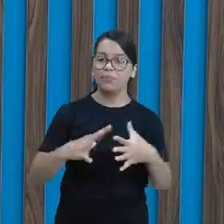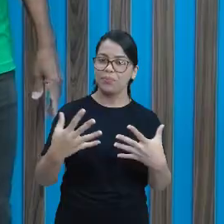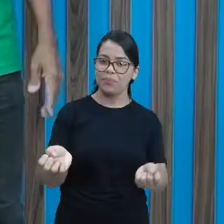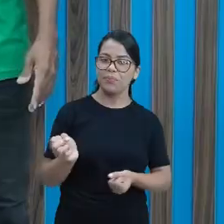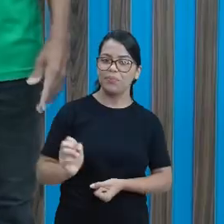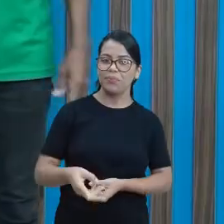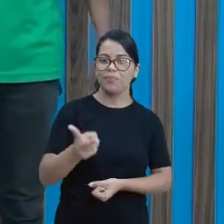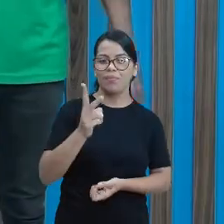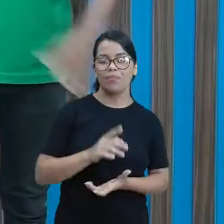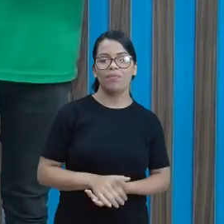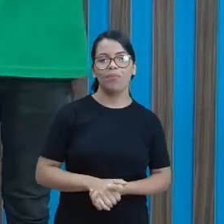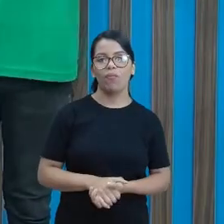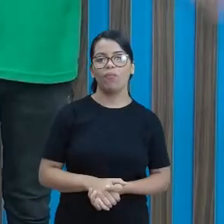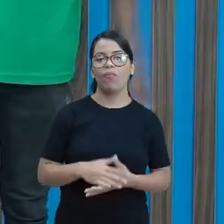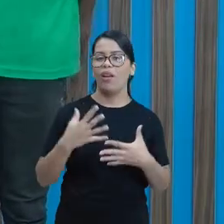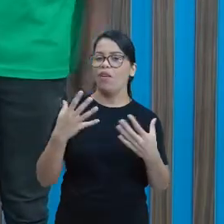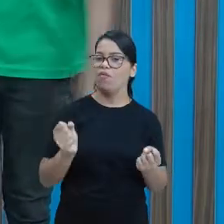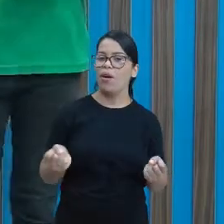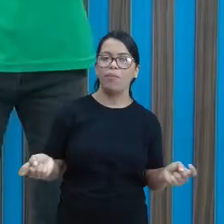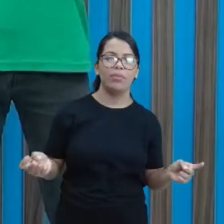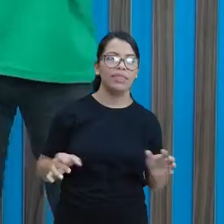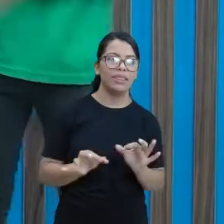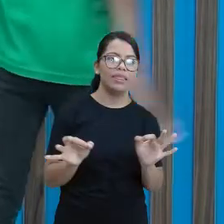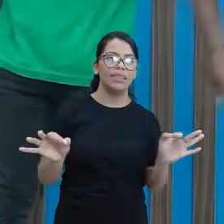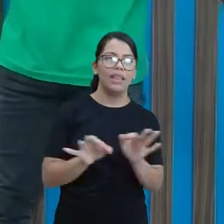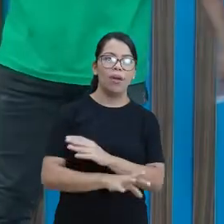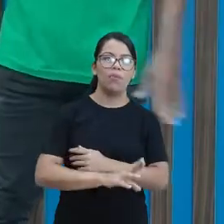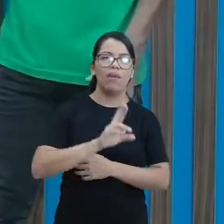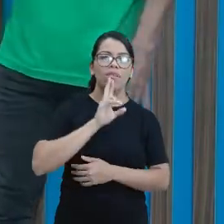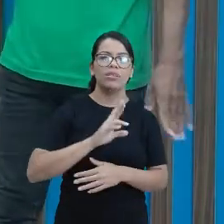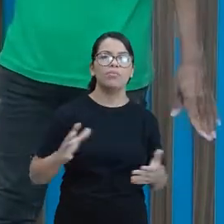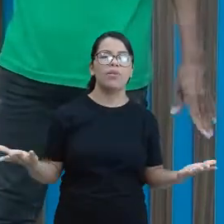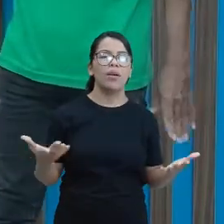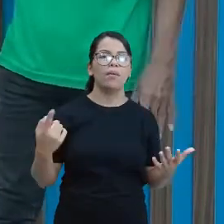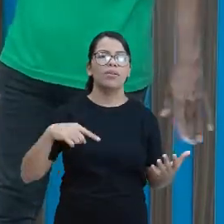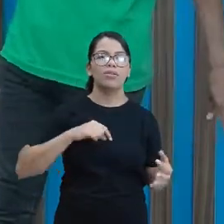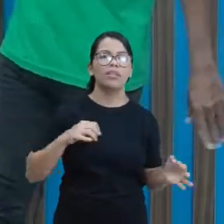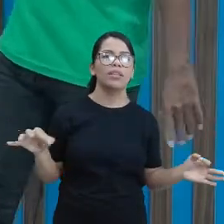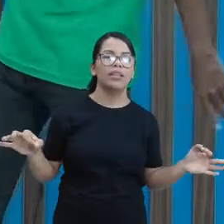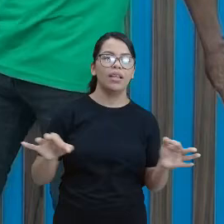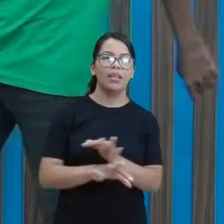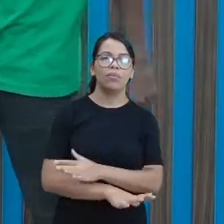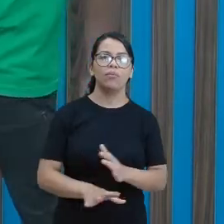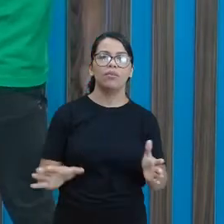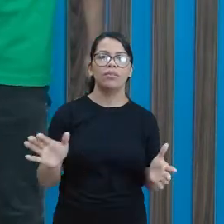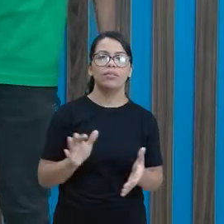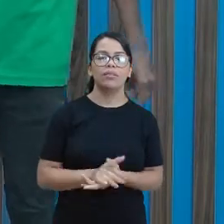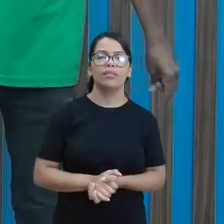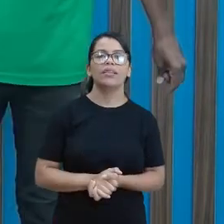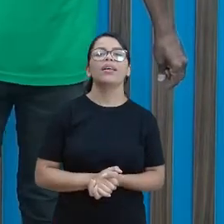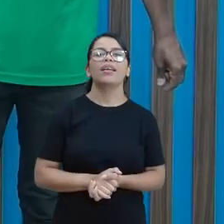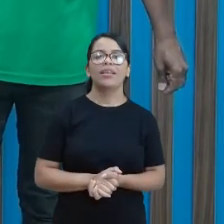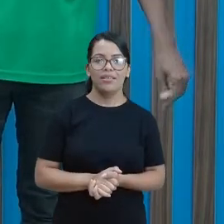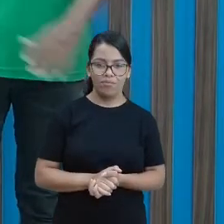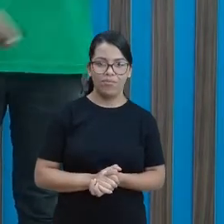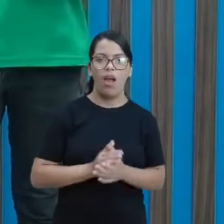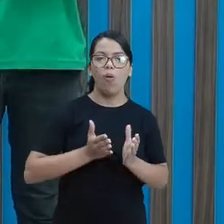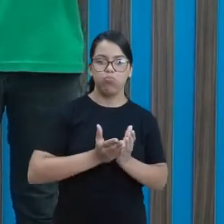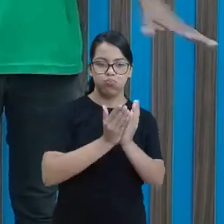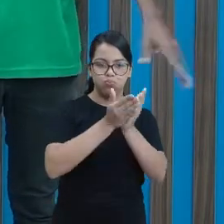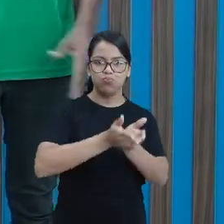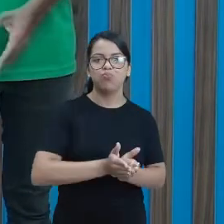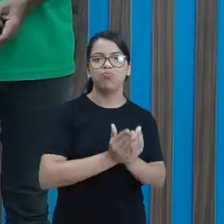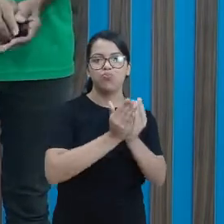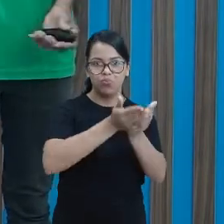embora, gente. Vamos embora. Vou responder logo isso para acabar. Vou responder logo isso para acabar. A resposta é as grandes navegações. É as